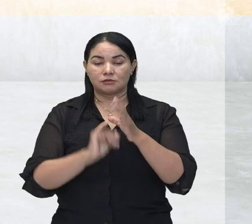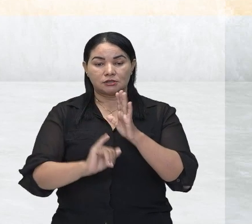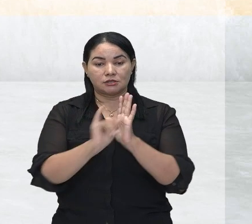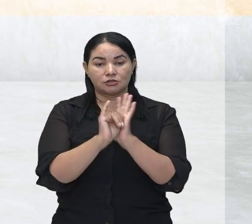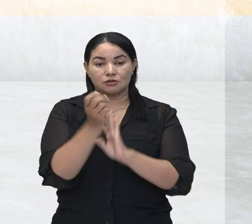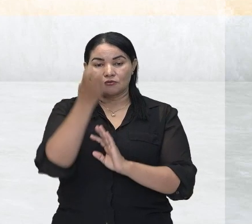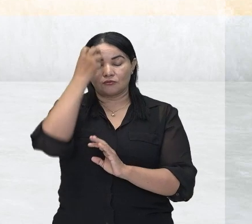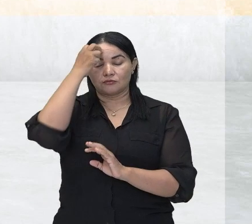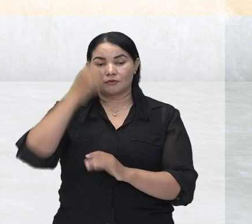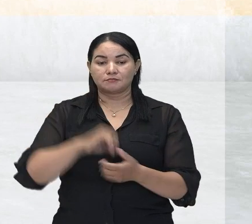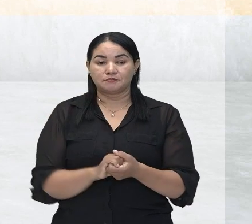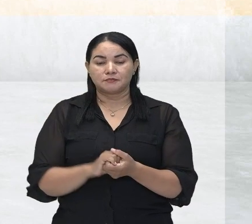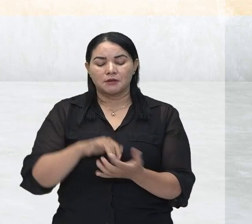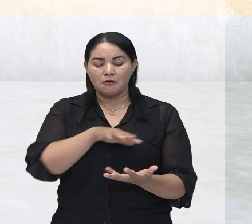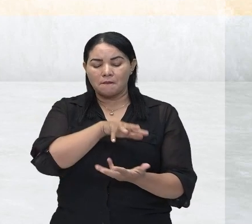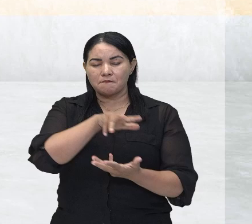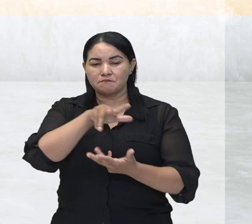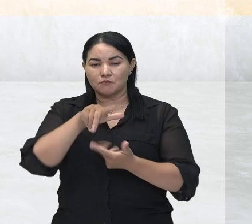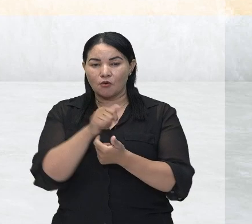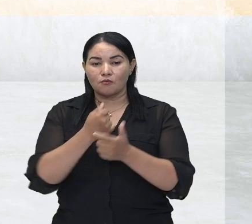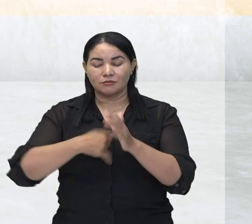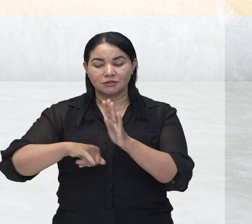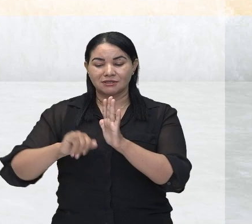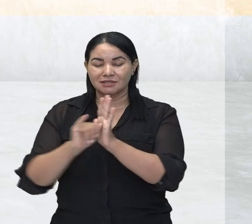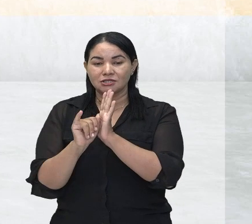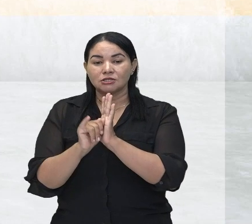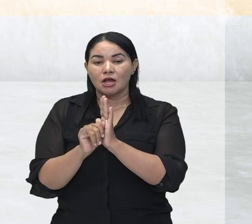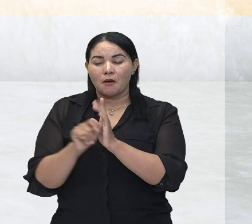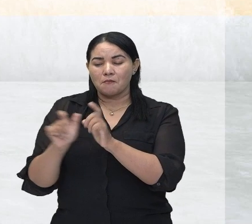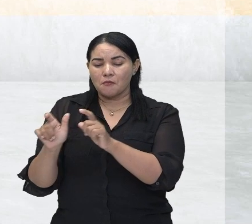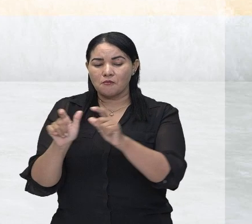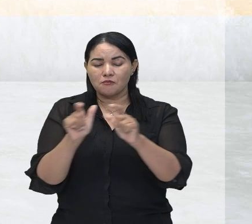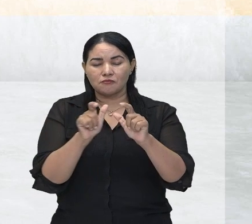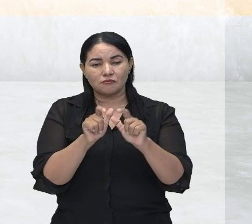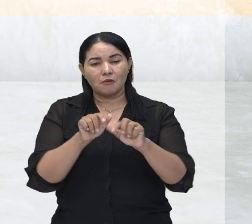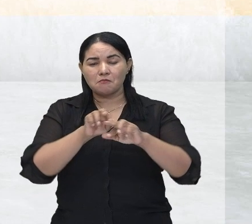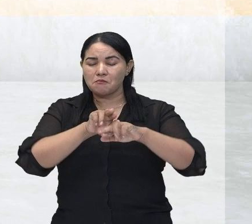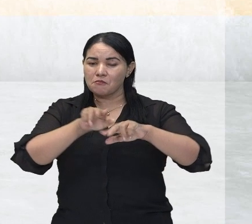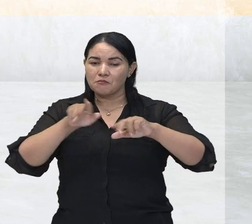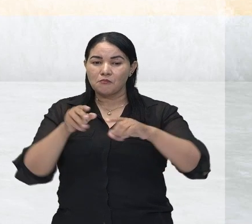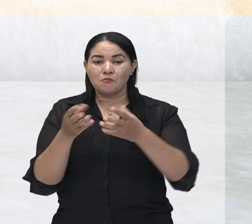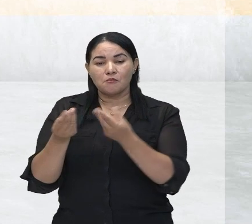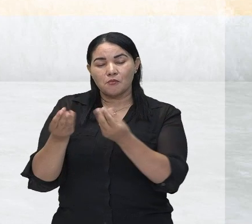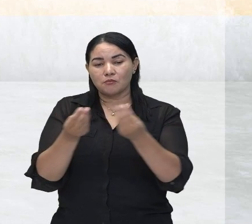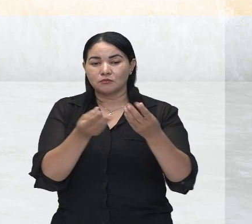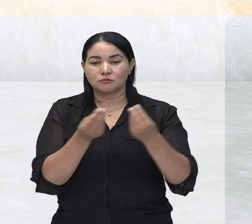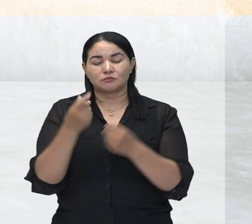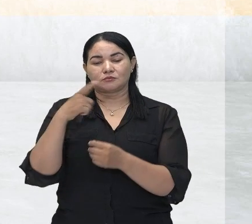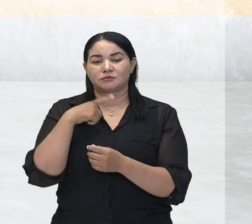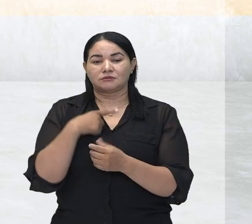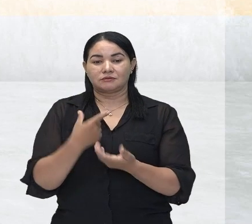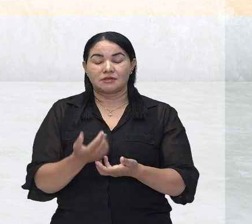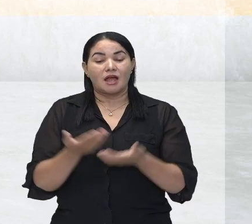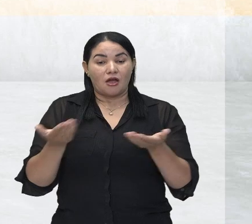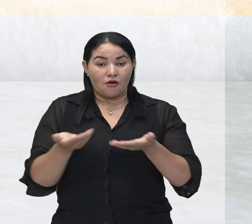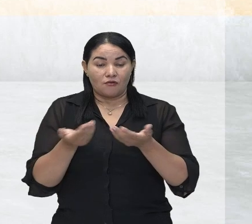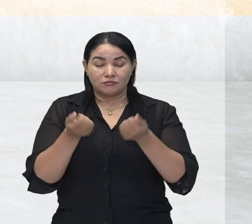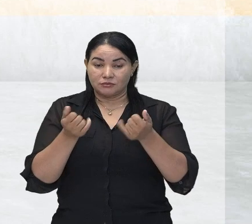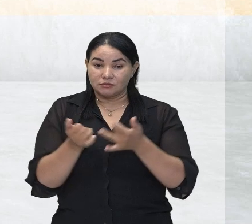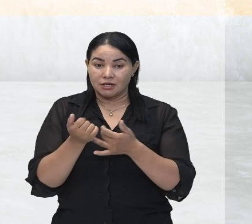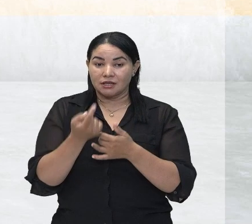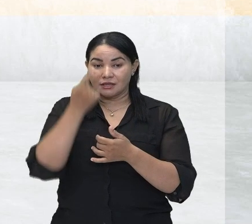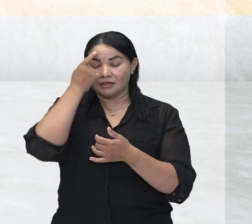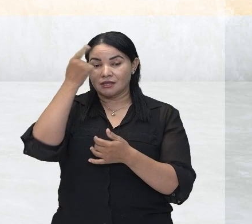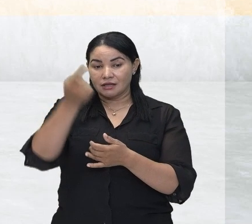são várias as identidades culturais existentes. A gente volta àquela ideia do relativismo cultural, né?